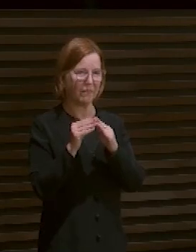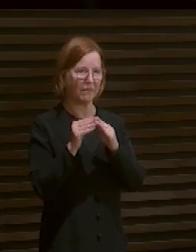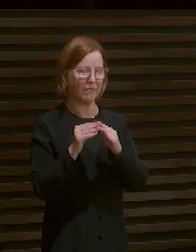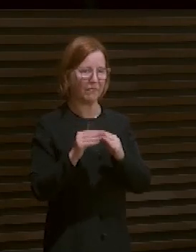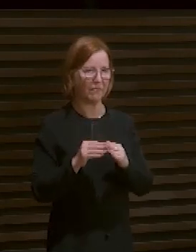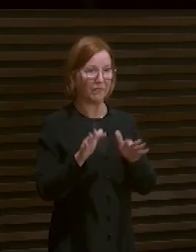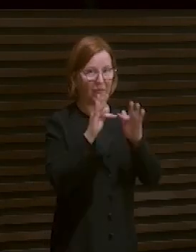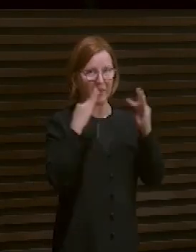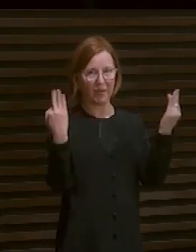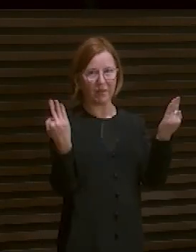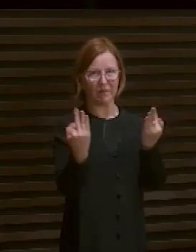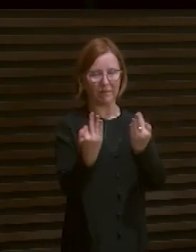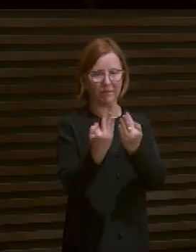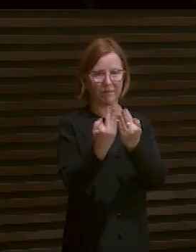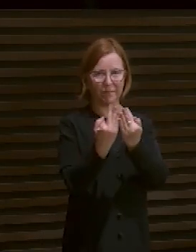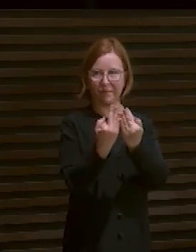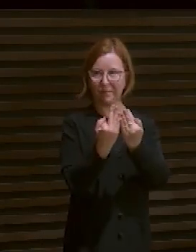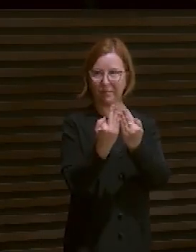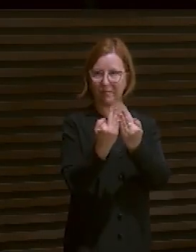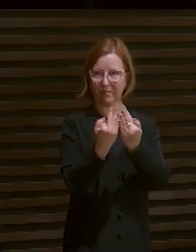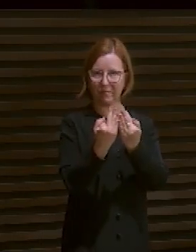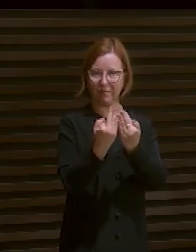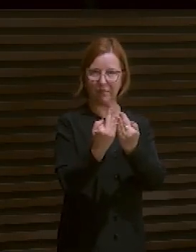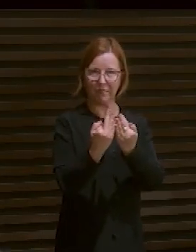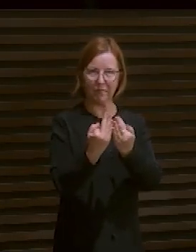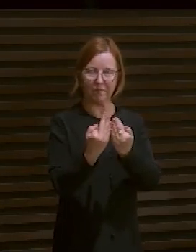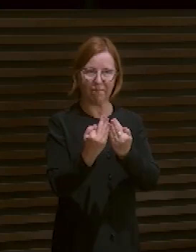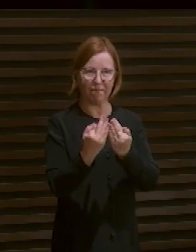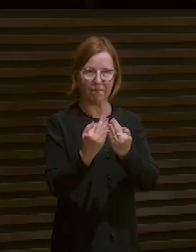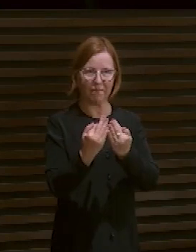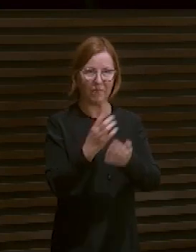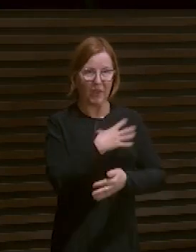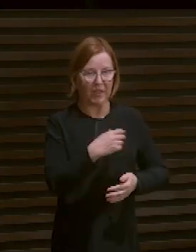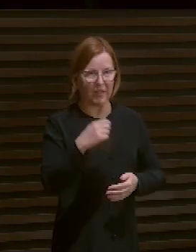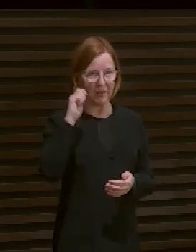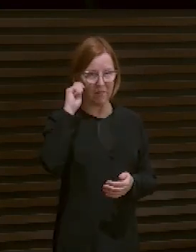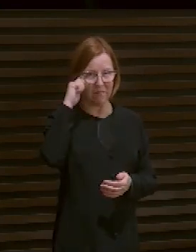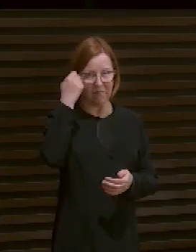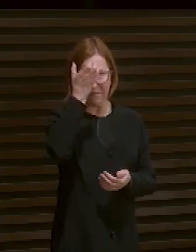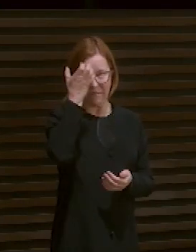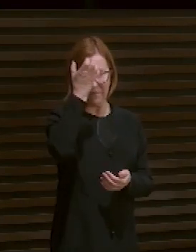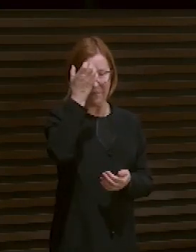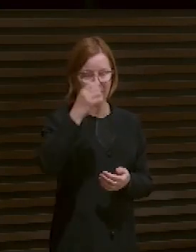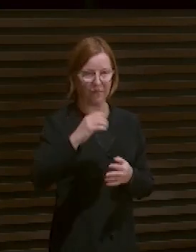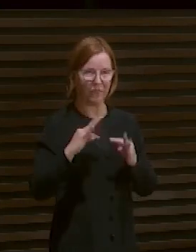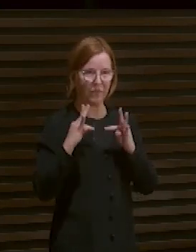uma família de origem africana, todos bem